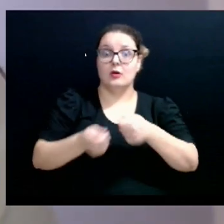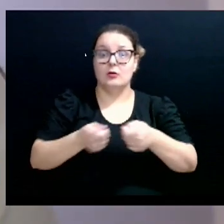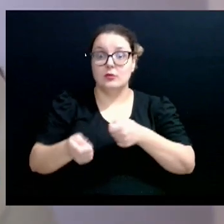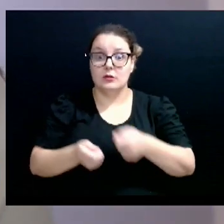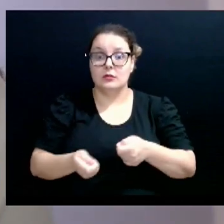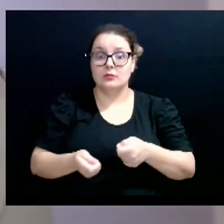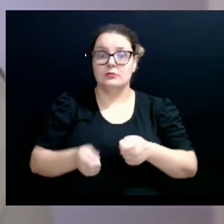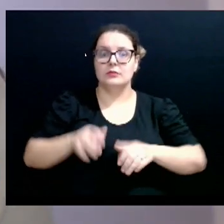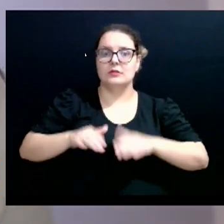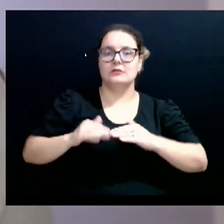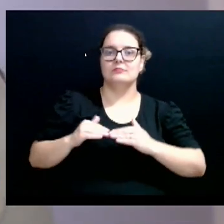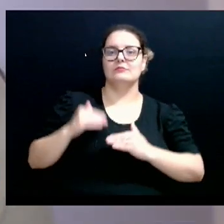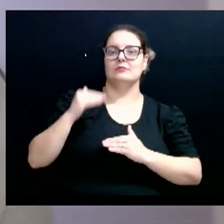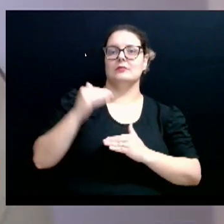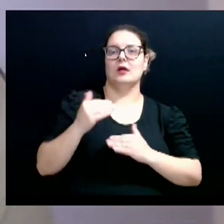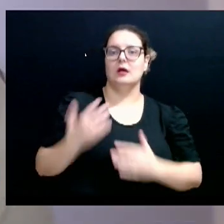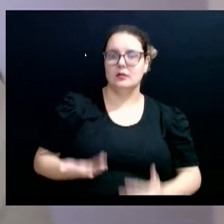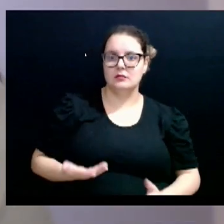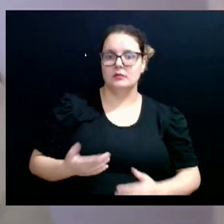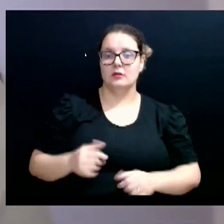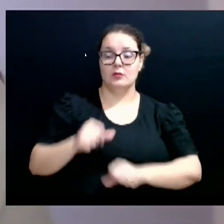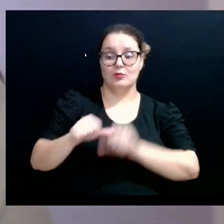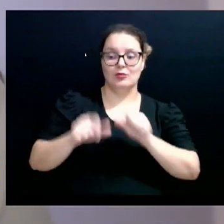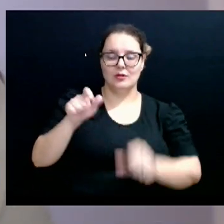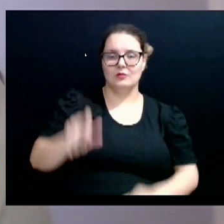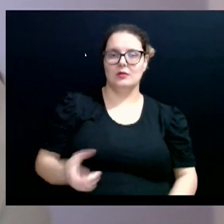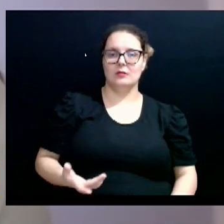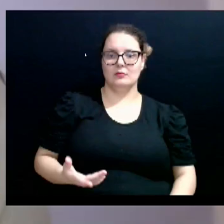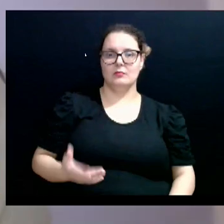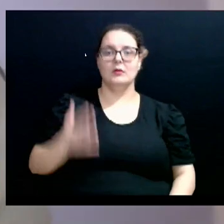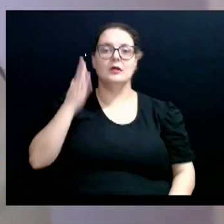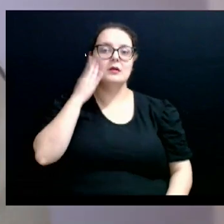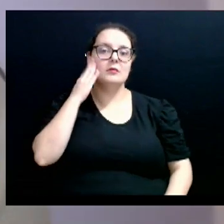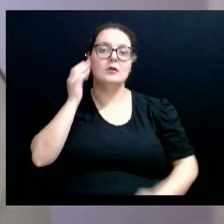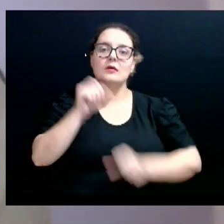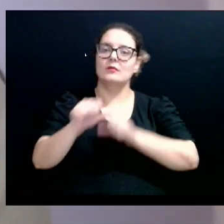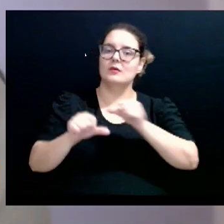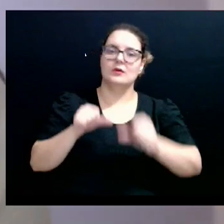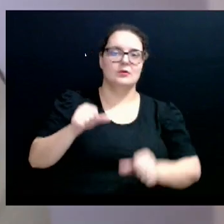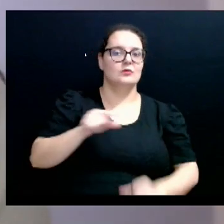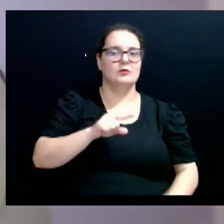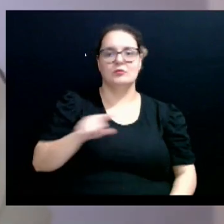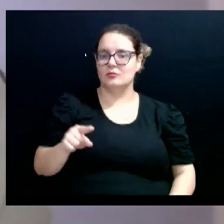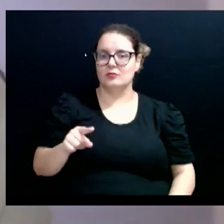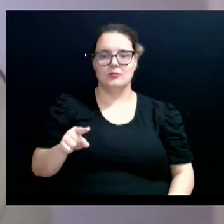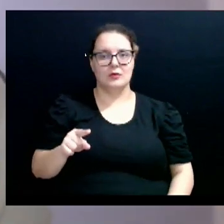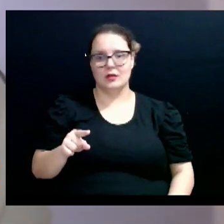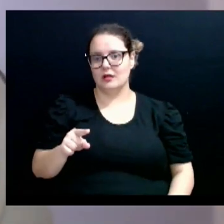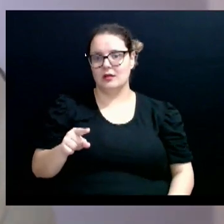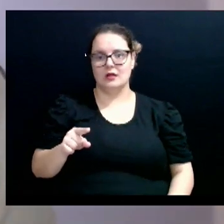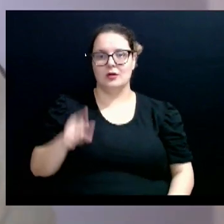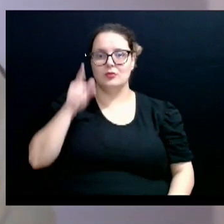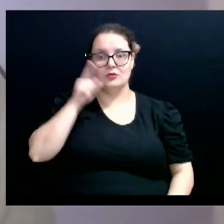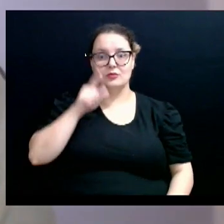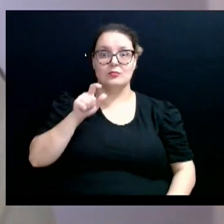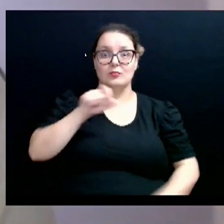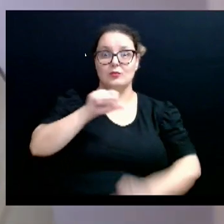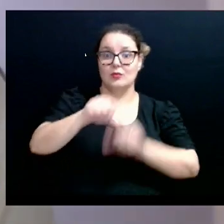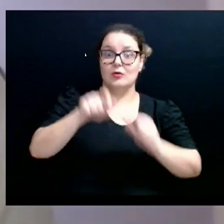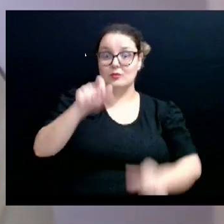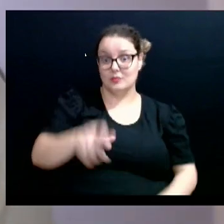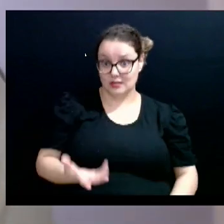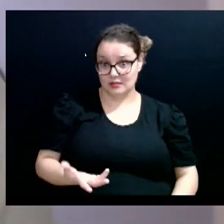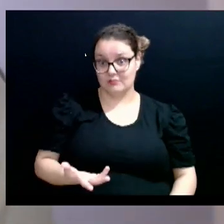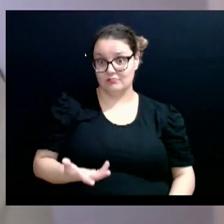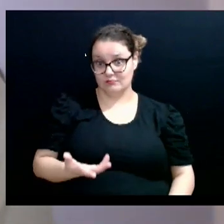a querer mudar o outro. Só que a gente sabe que a mudança não parte você querer conseguir mudar o outro, a mudança vem de dentro.